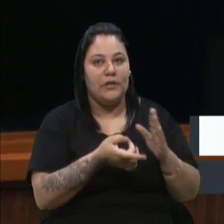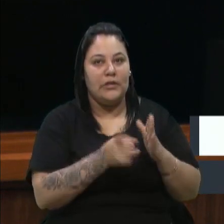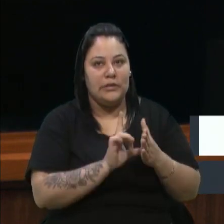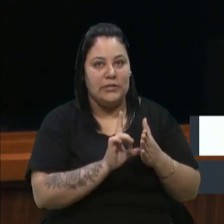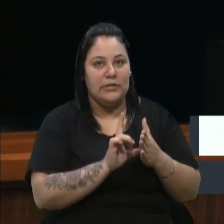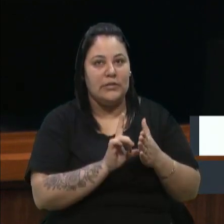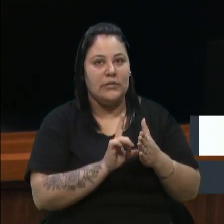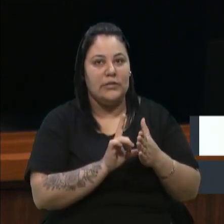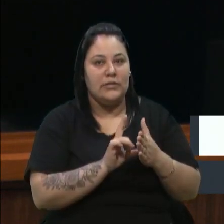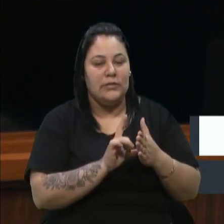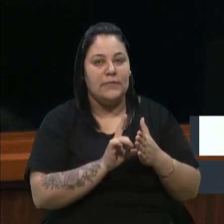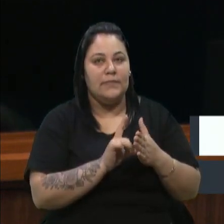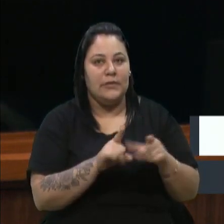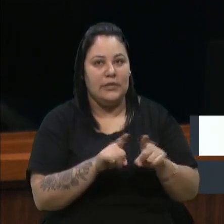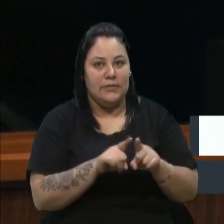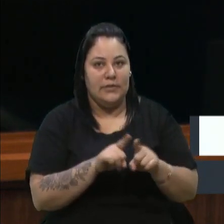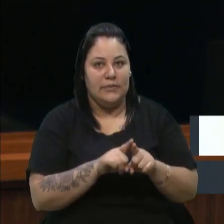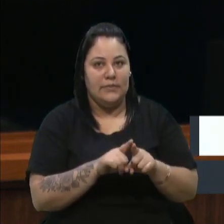eu fui bem